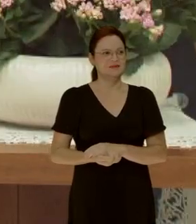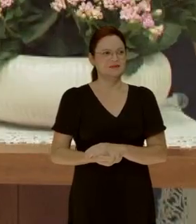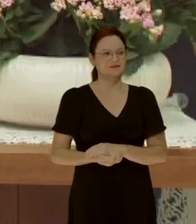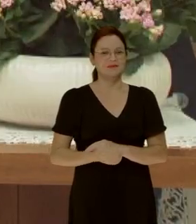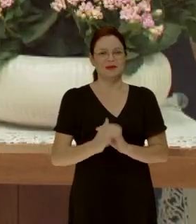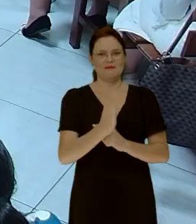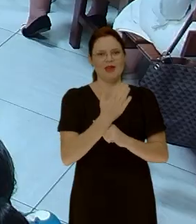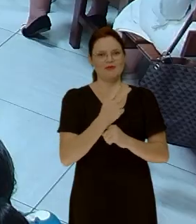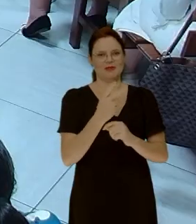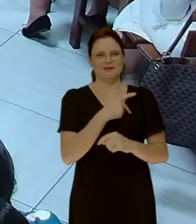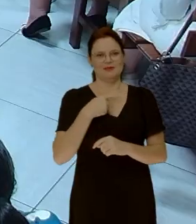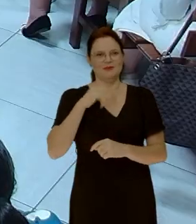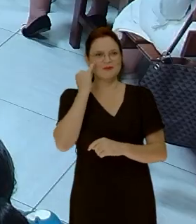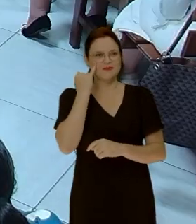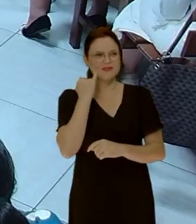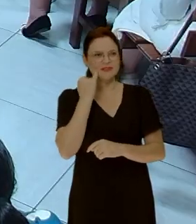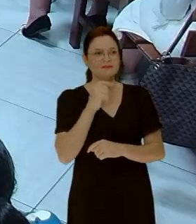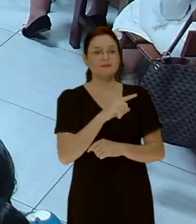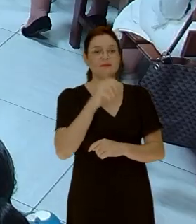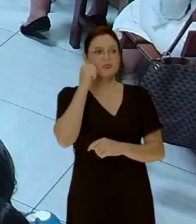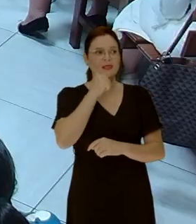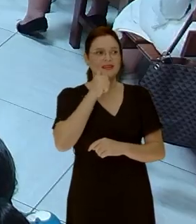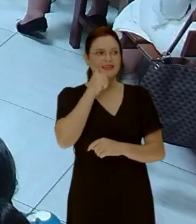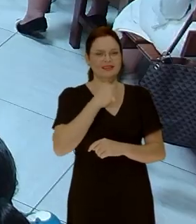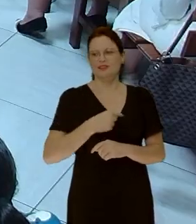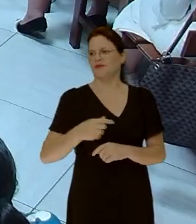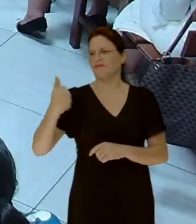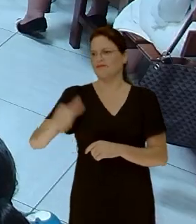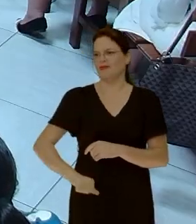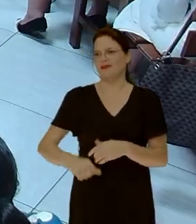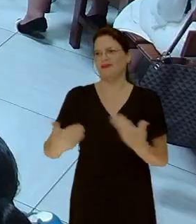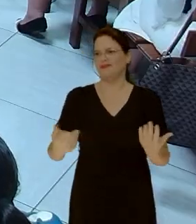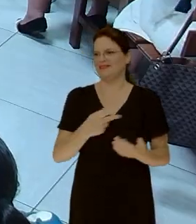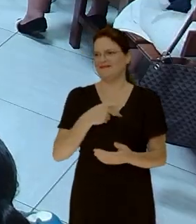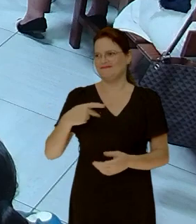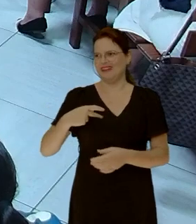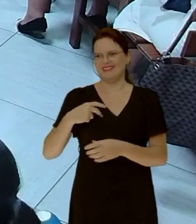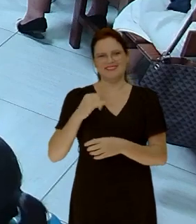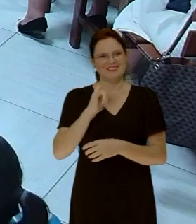Josias, me ajuda aqui. Essa irmã ouvia a voz.